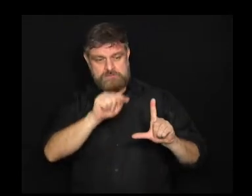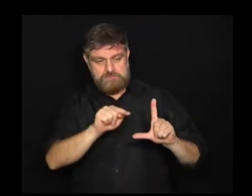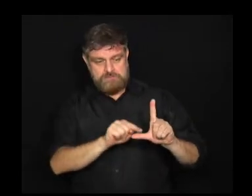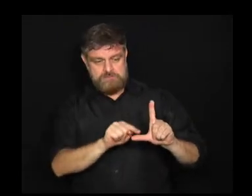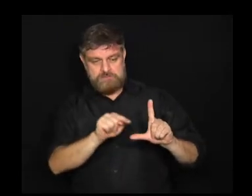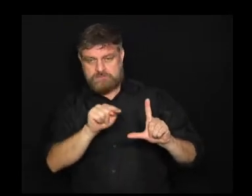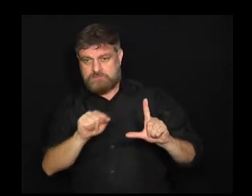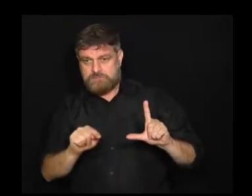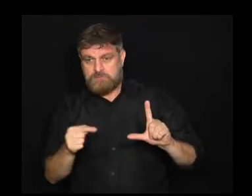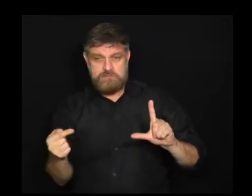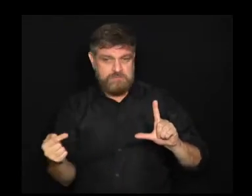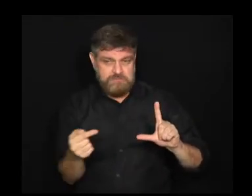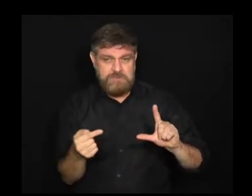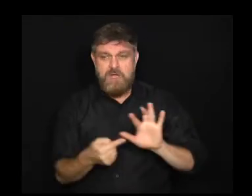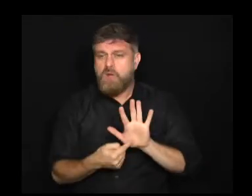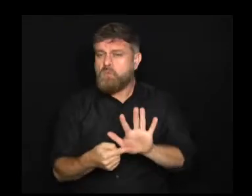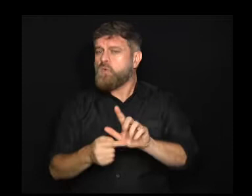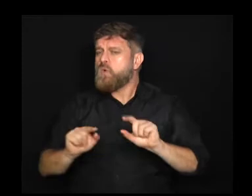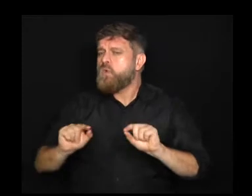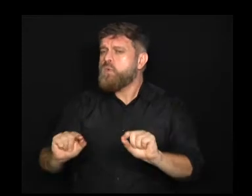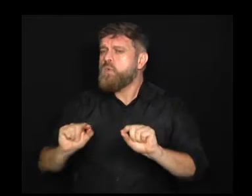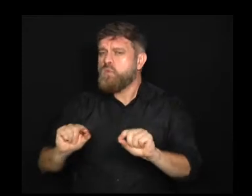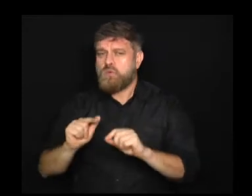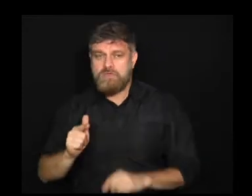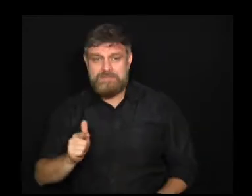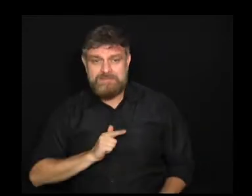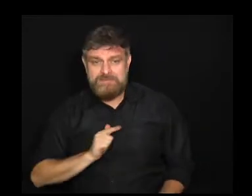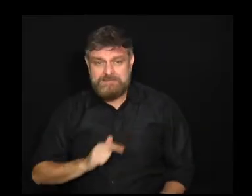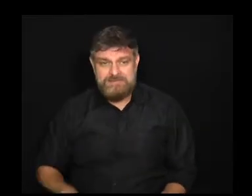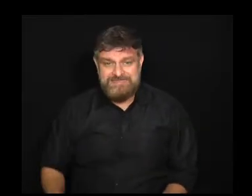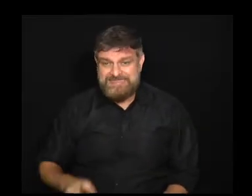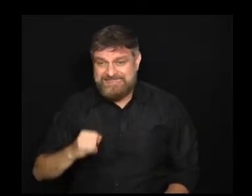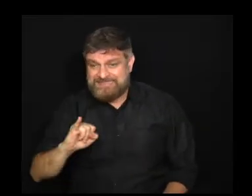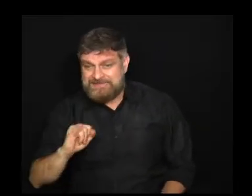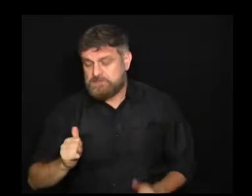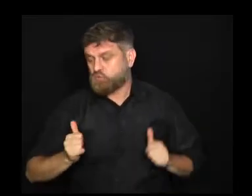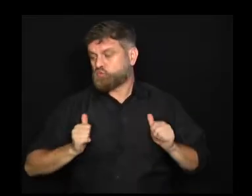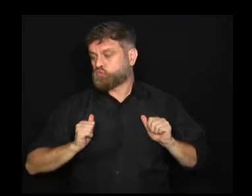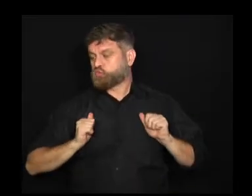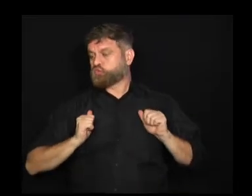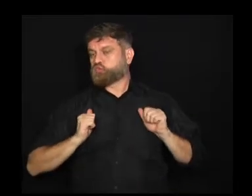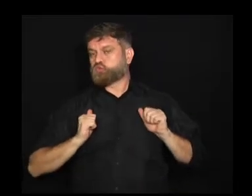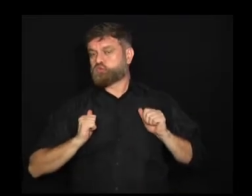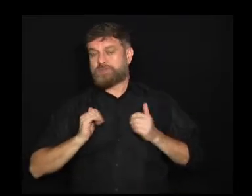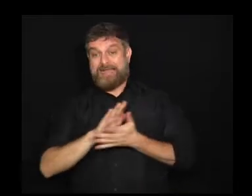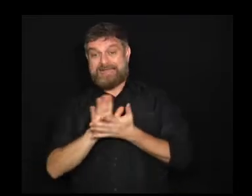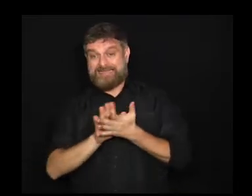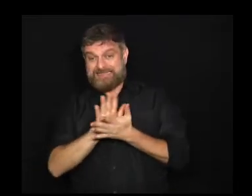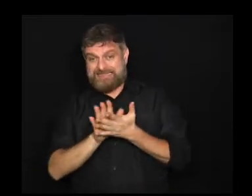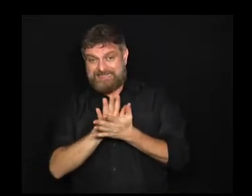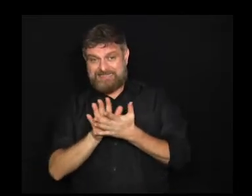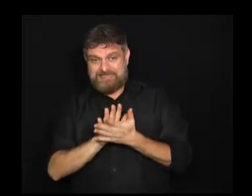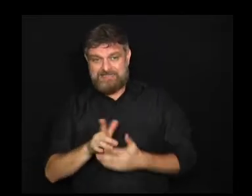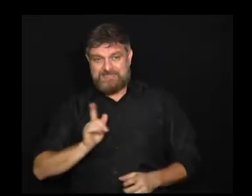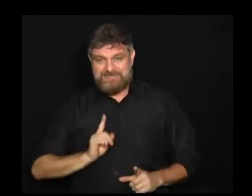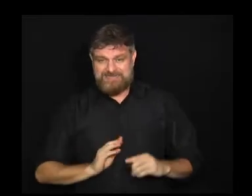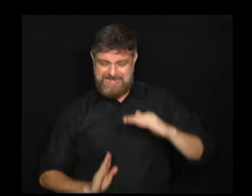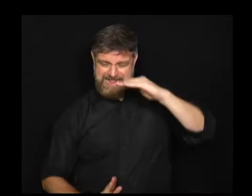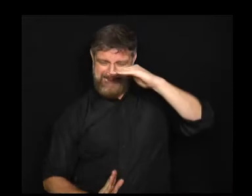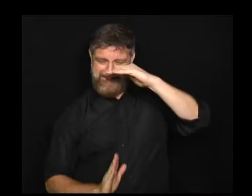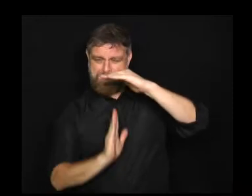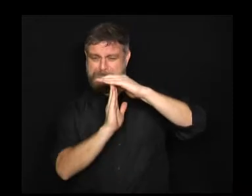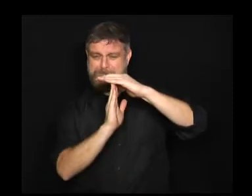a questão aqui é demonstrar o quê? Que sem nenhuma intervenção, a epidemia ela acontece um pico muito